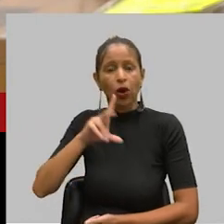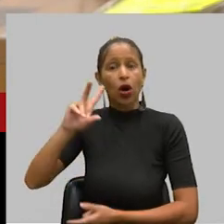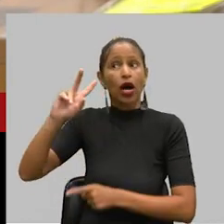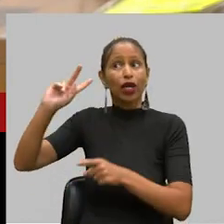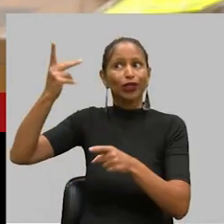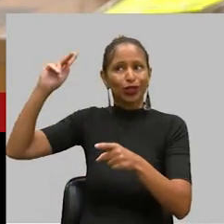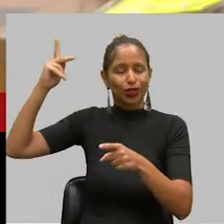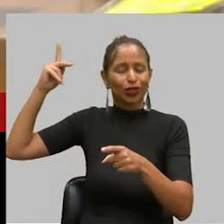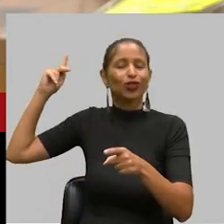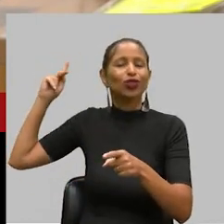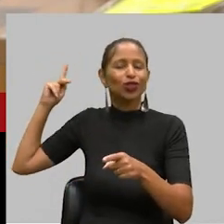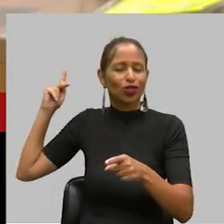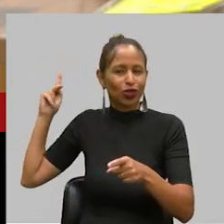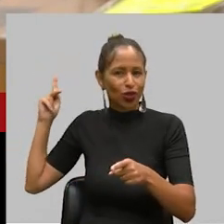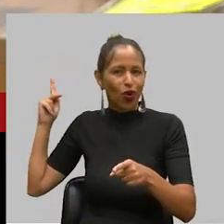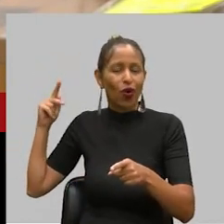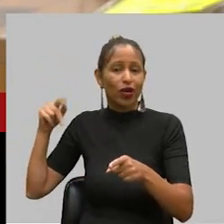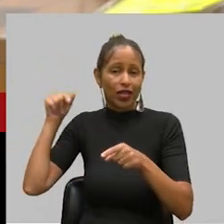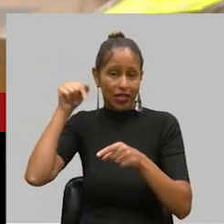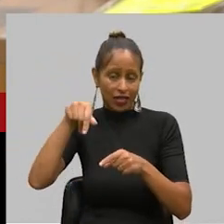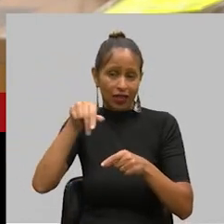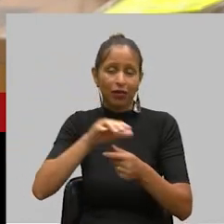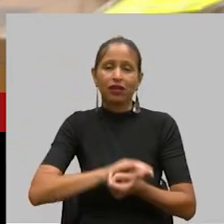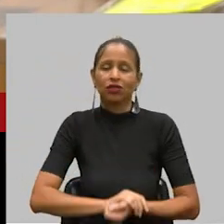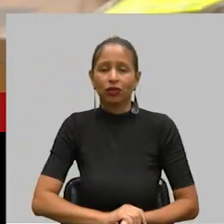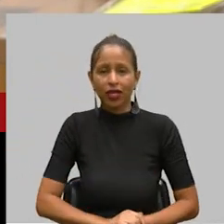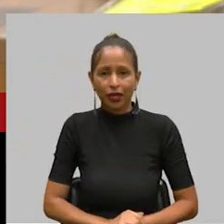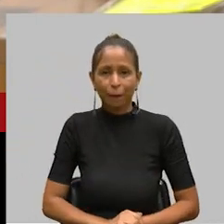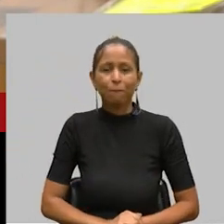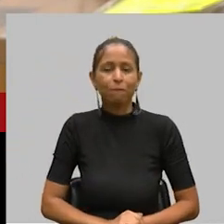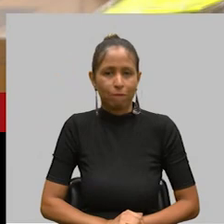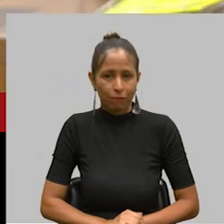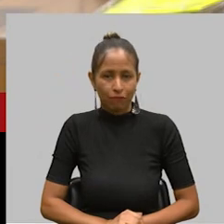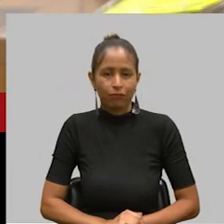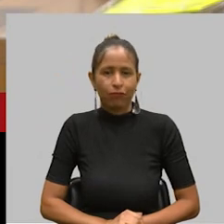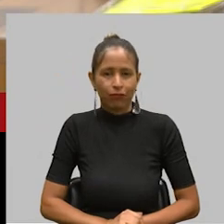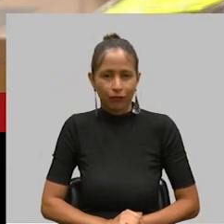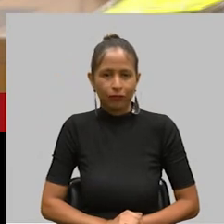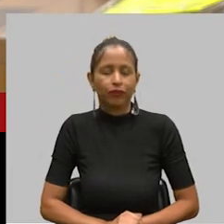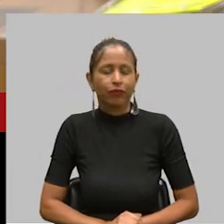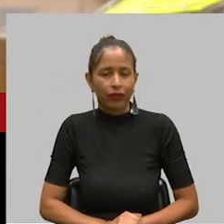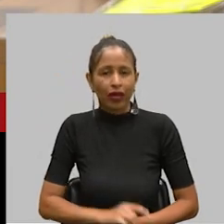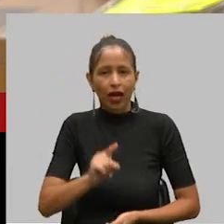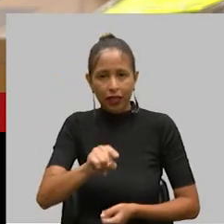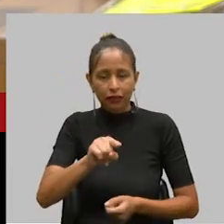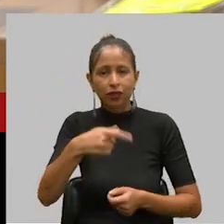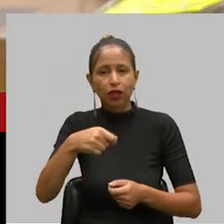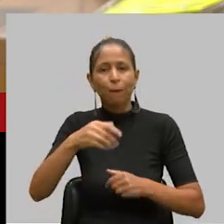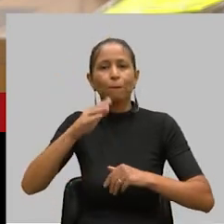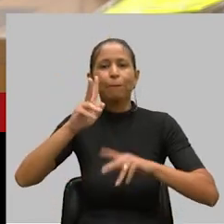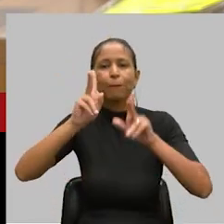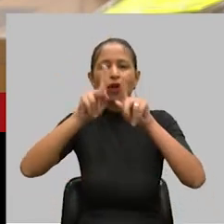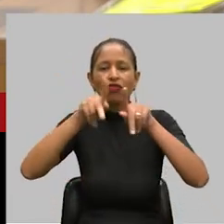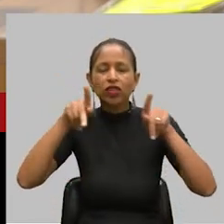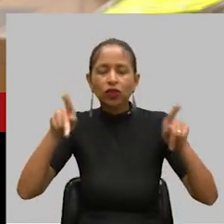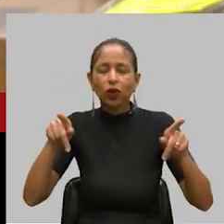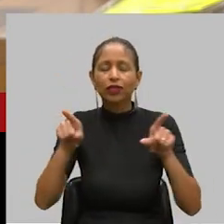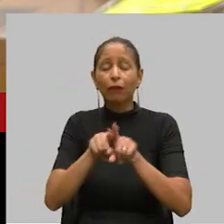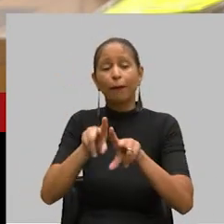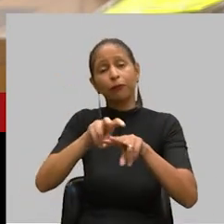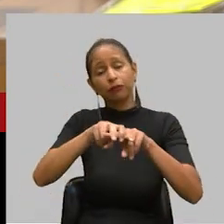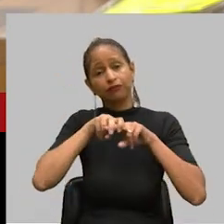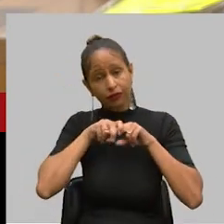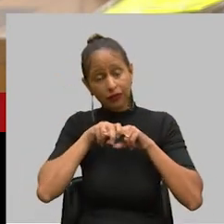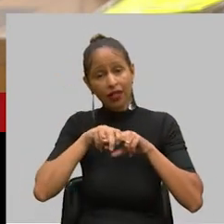e e na ueng sempre um papel importante de formação de professores e é por isso que a